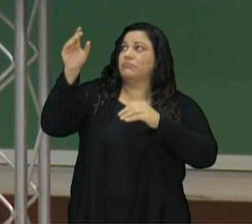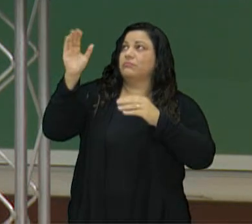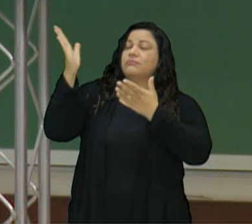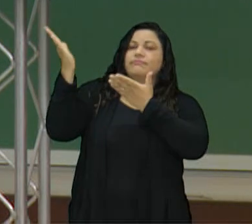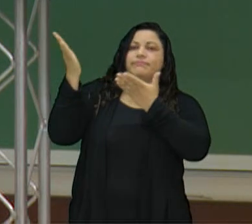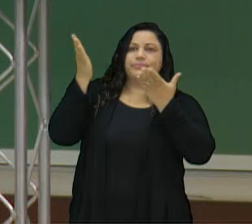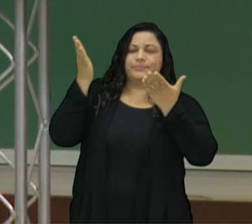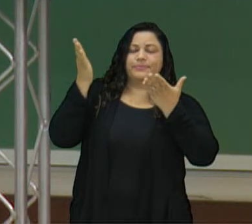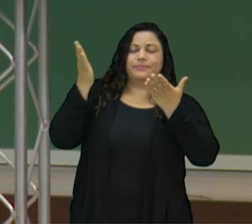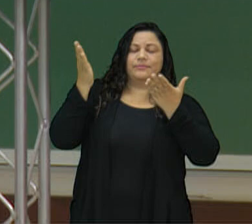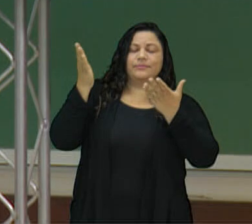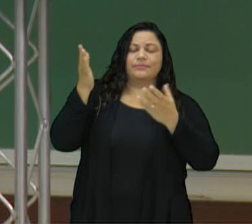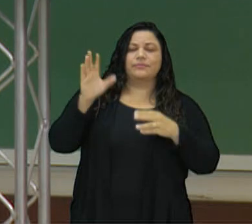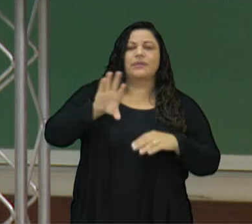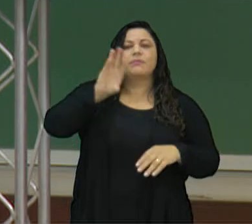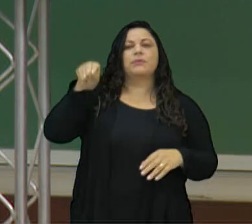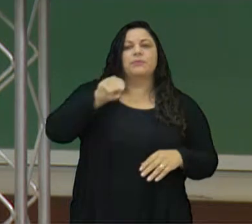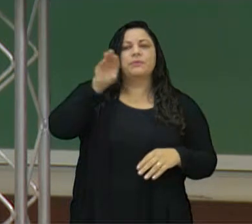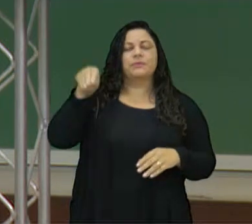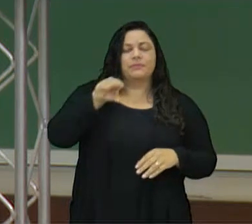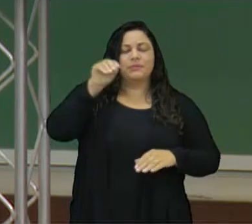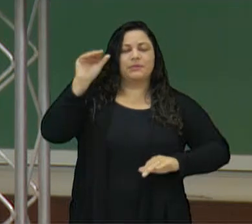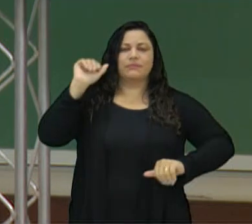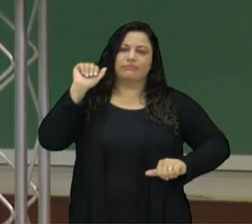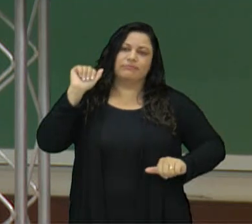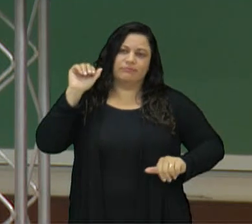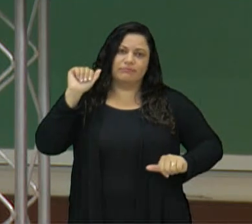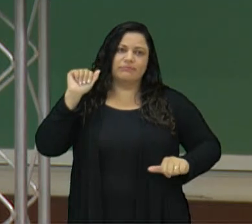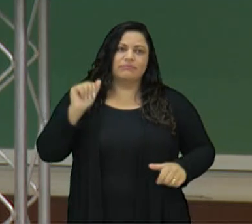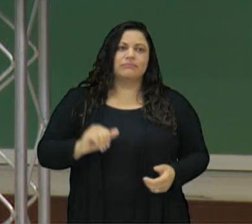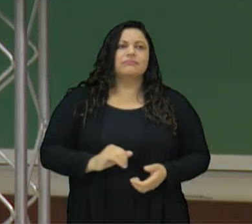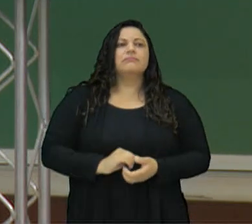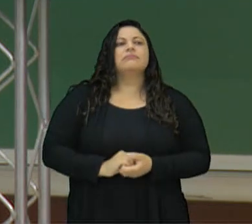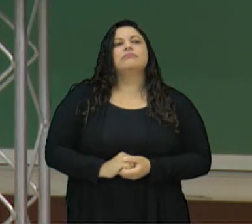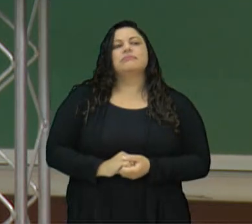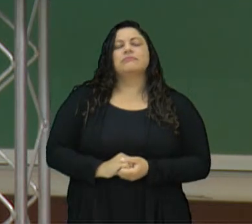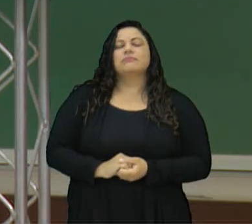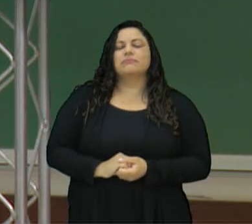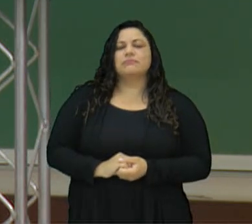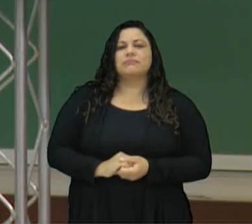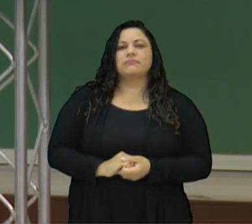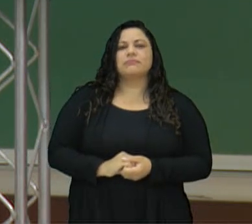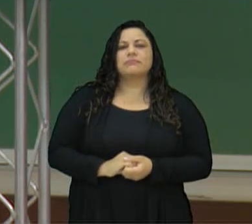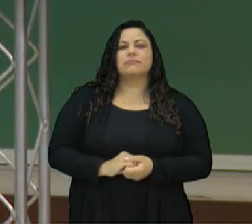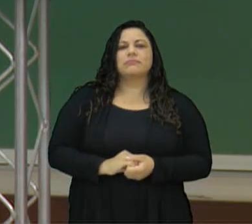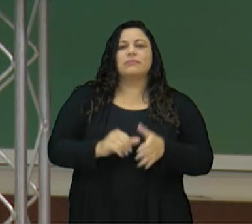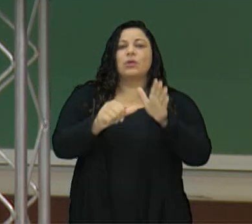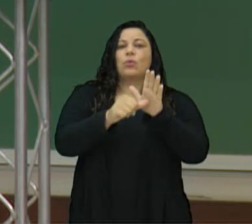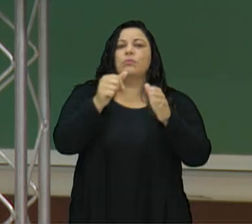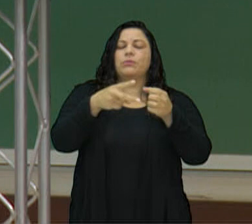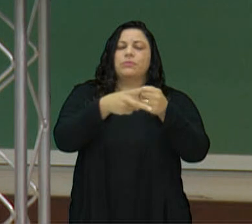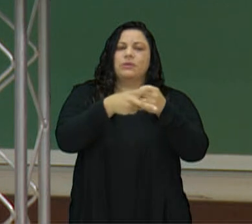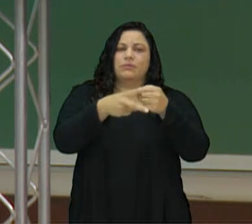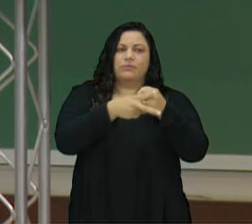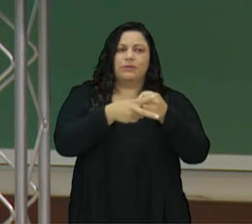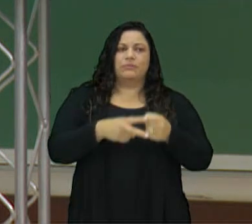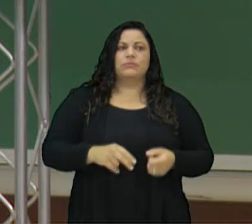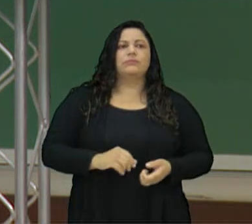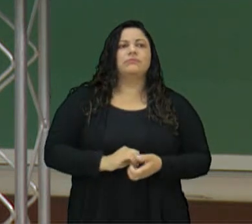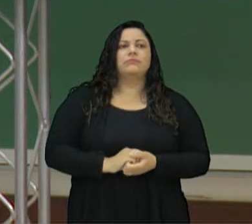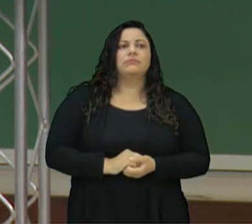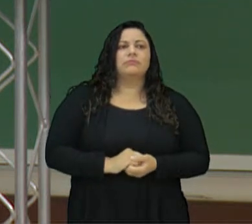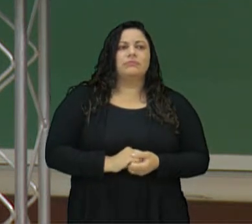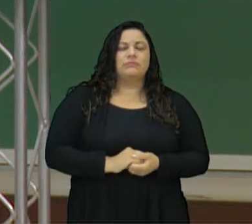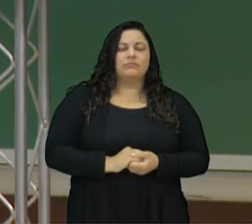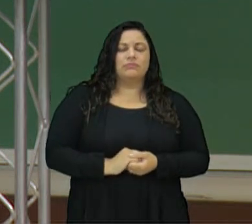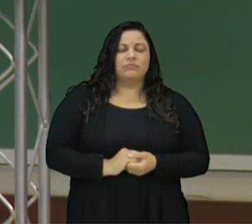él, ella ou usted alquila, nosotros alquilamos, vosotros alquilais, ellos, ellas